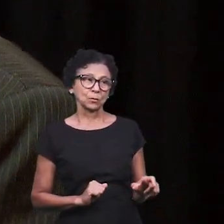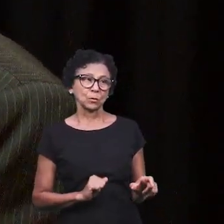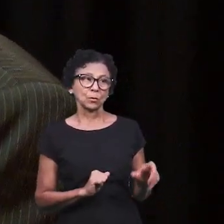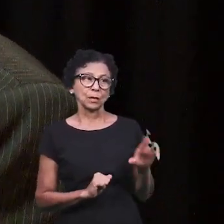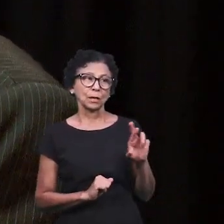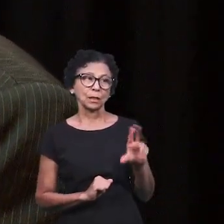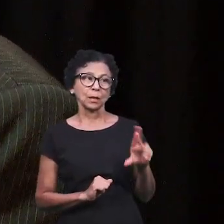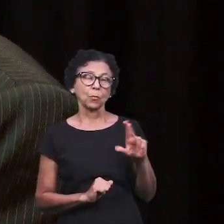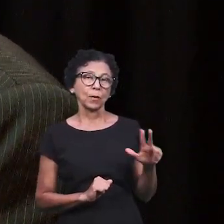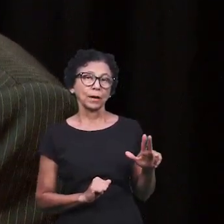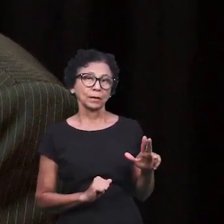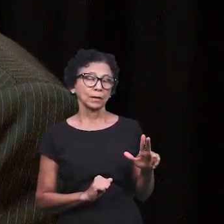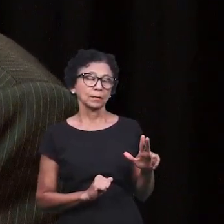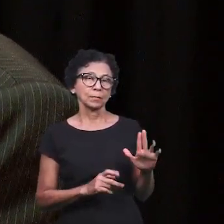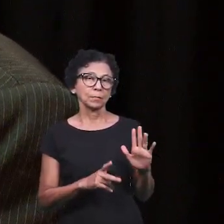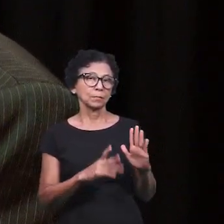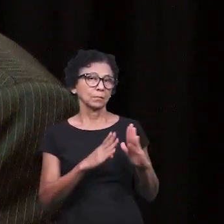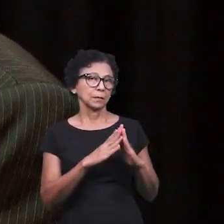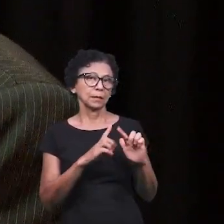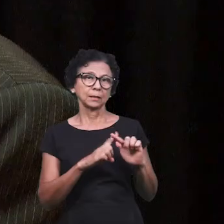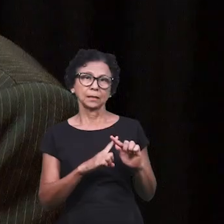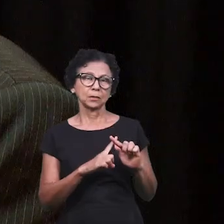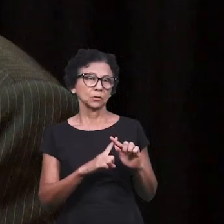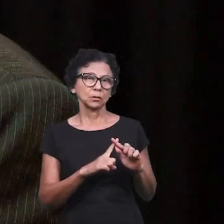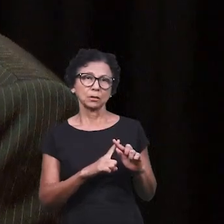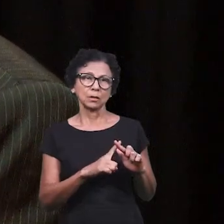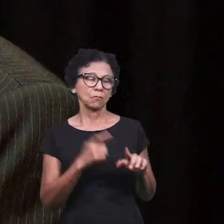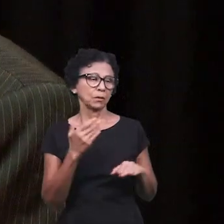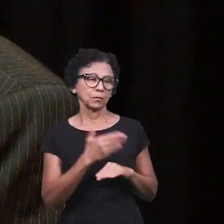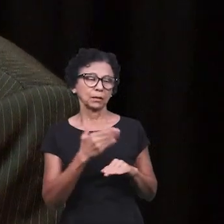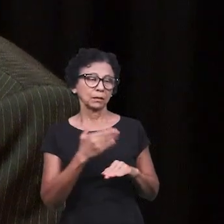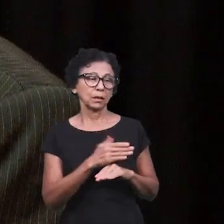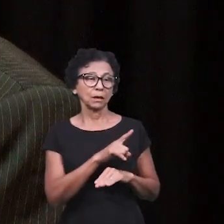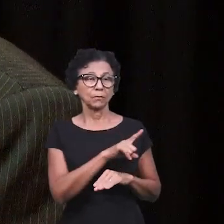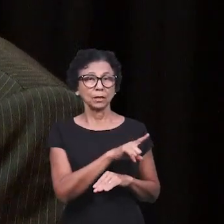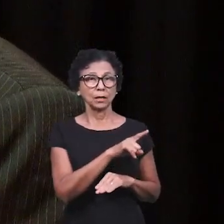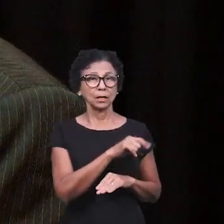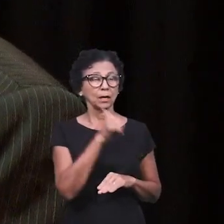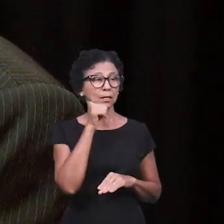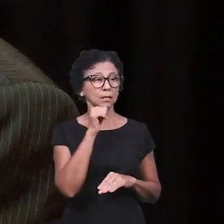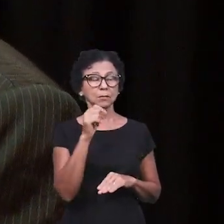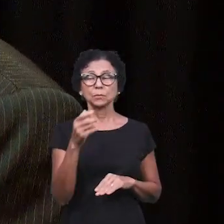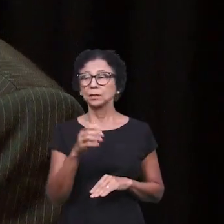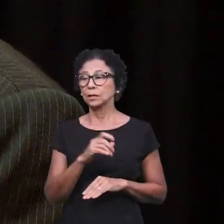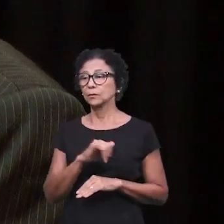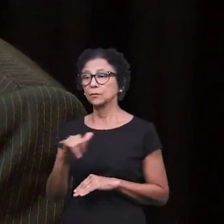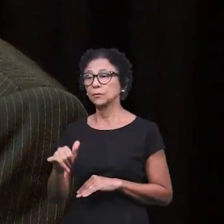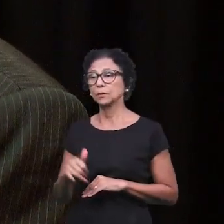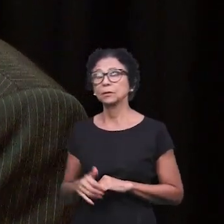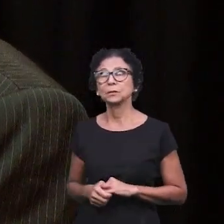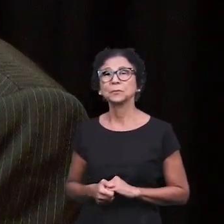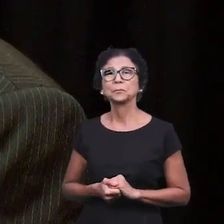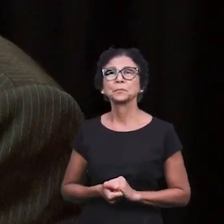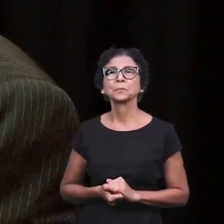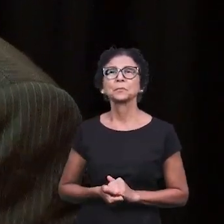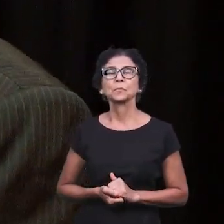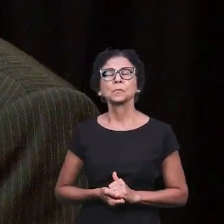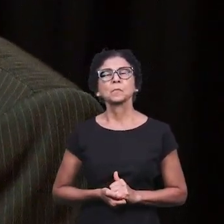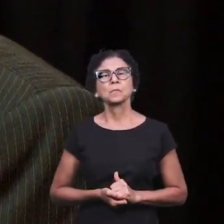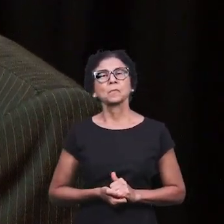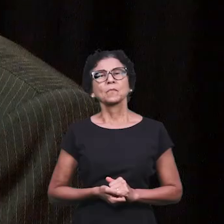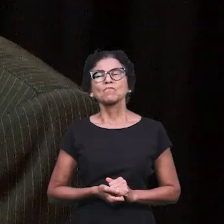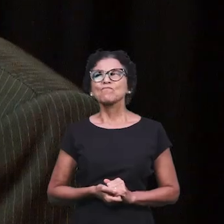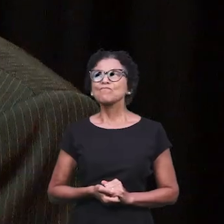igreja. Todas as pessoas que foram usadas até aqui eram da igreja. Essa pessoa não era da igreja. E ela falou para mim, ela falou assim, olha, o edital